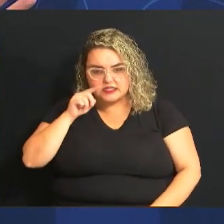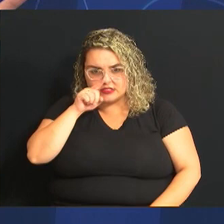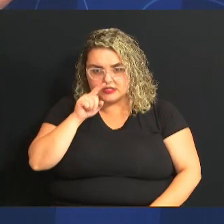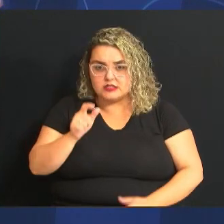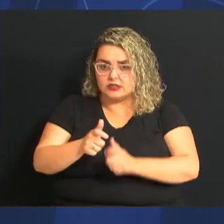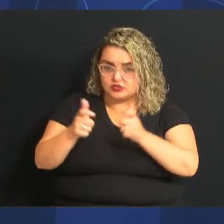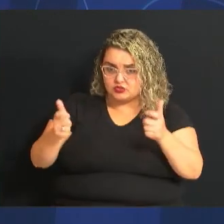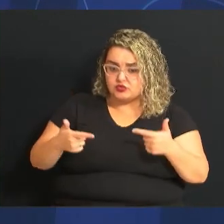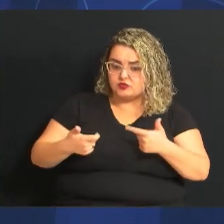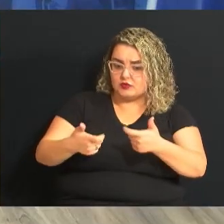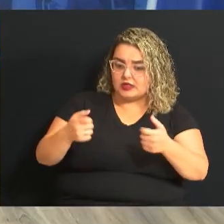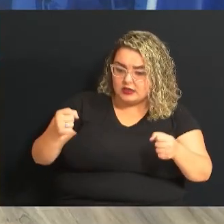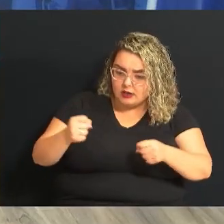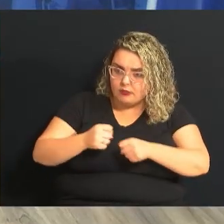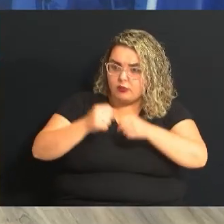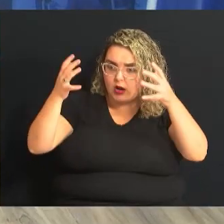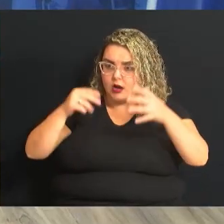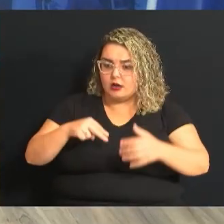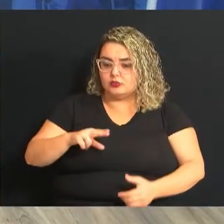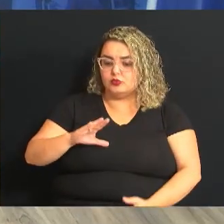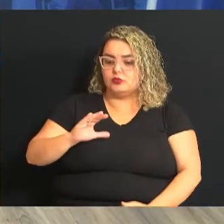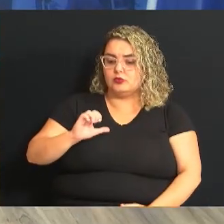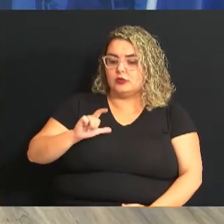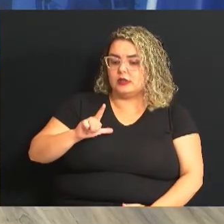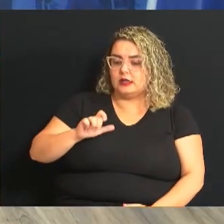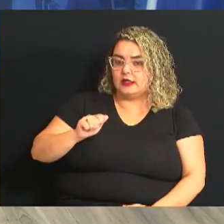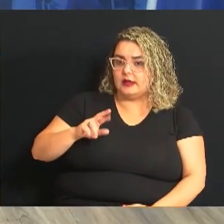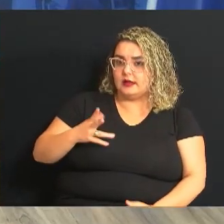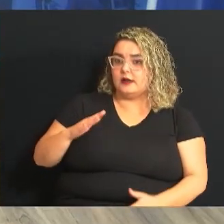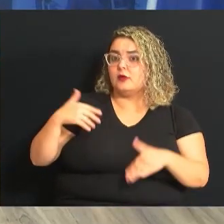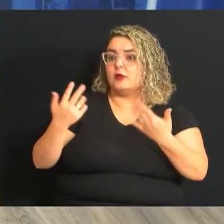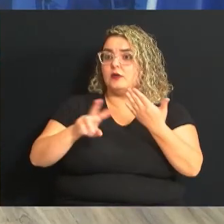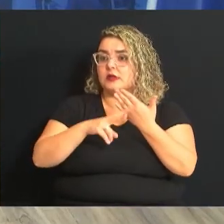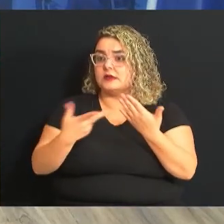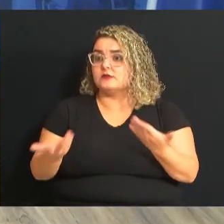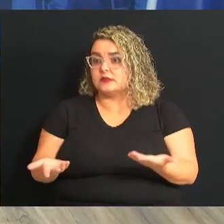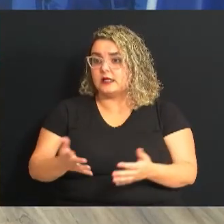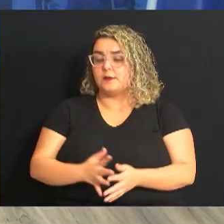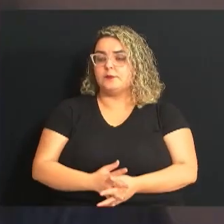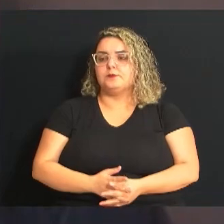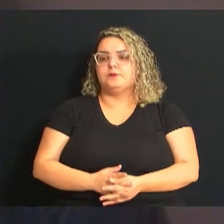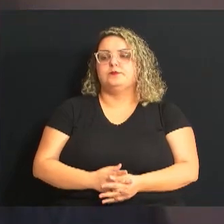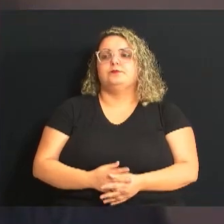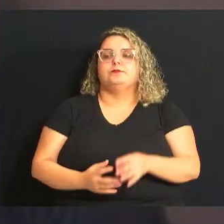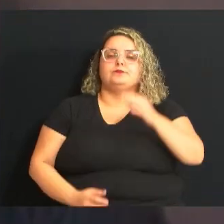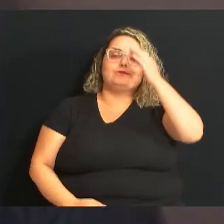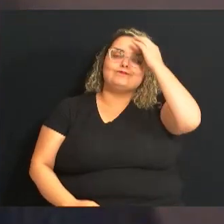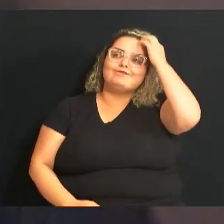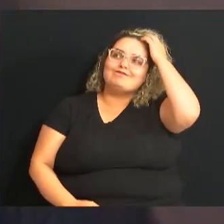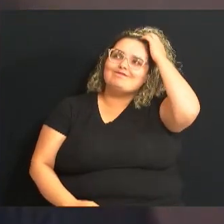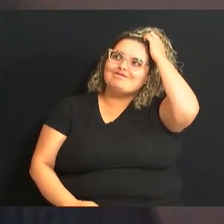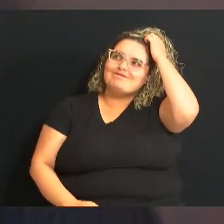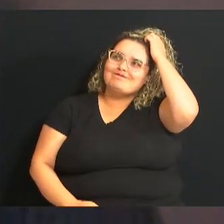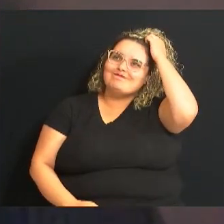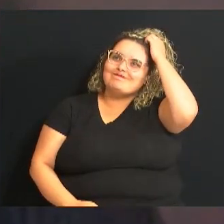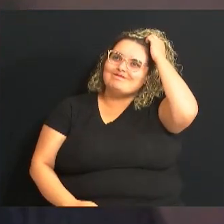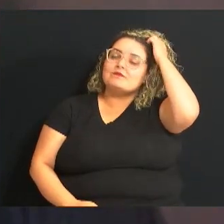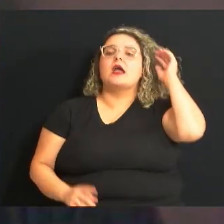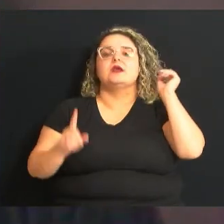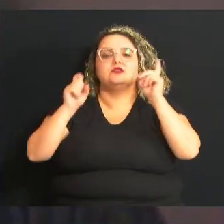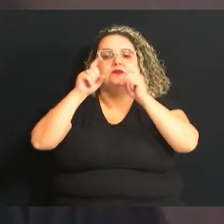na volta tem entrevista ao vivo com atualização sobre o confronto Rússia e Ucrânia, que já dura